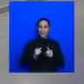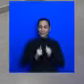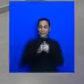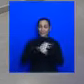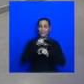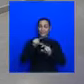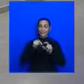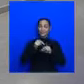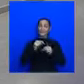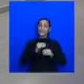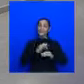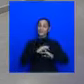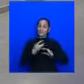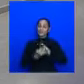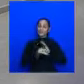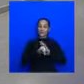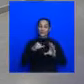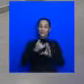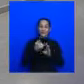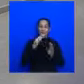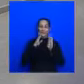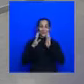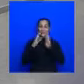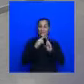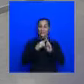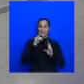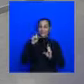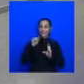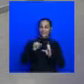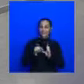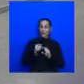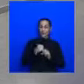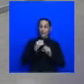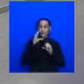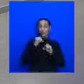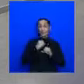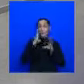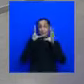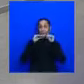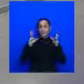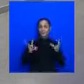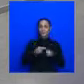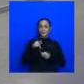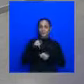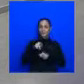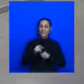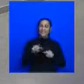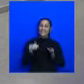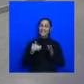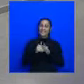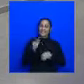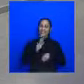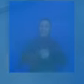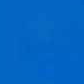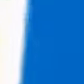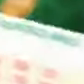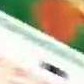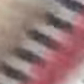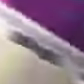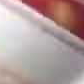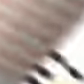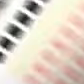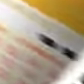noite através dos perfis do Facebook e do YouTube da Caixa e da Rede TV. Uma ótima noite para você e até mais!